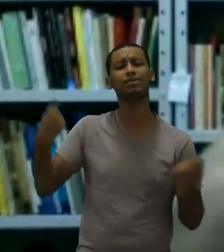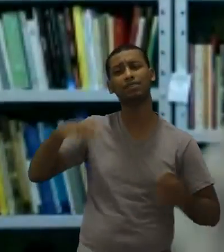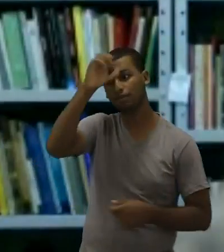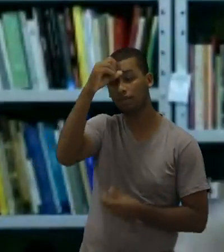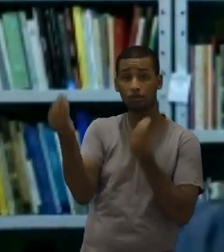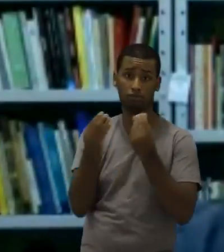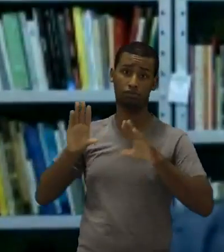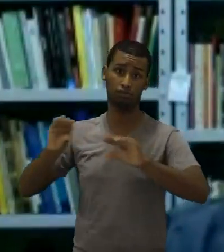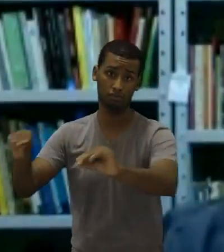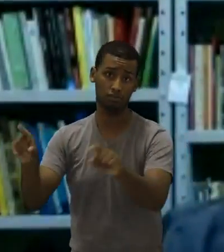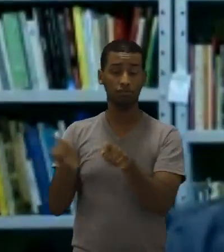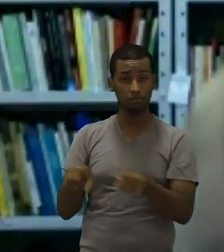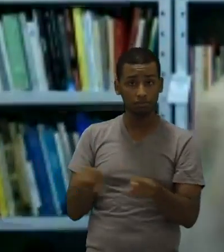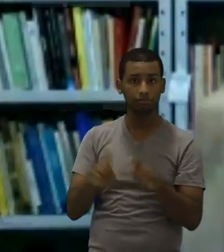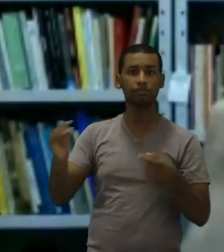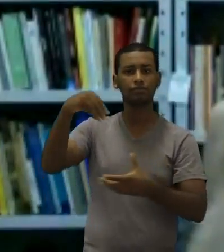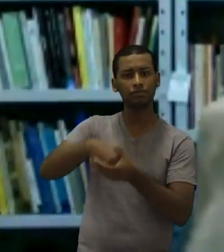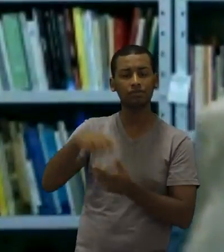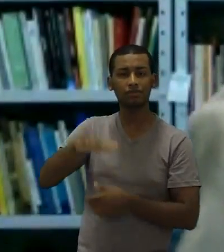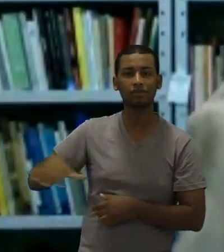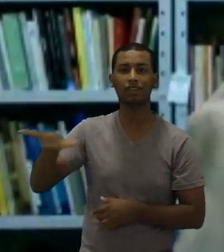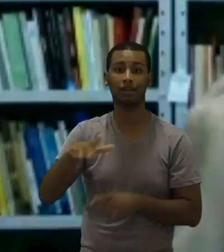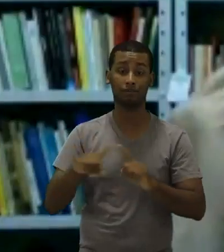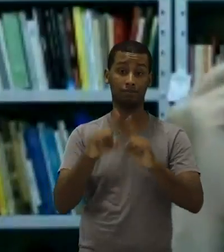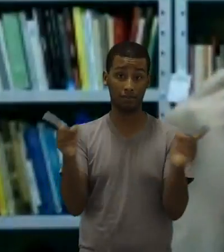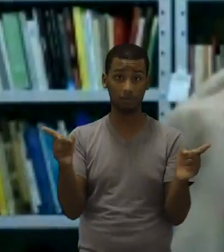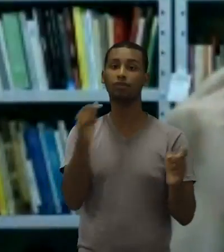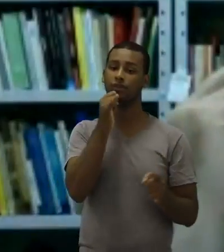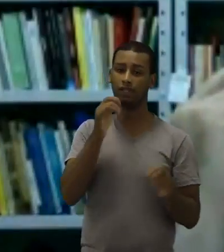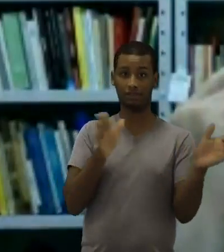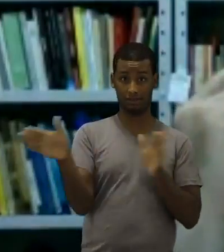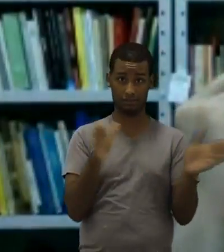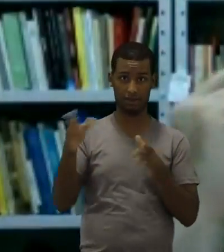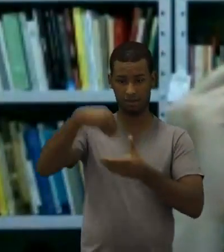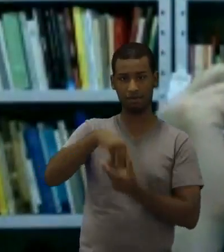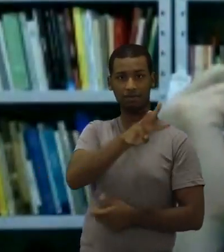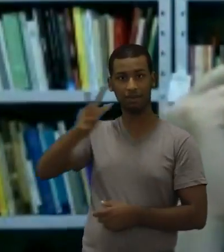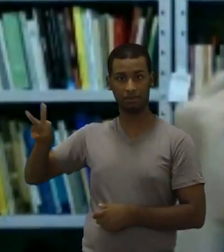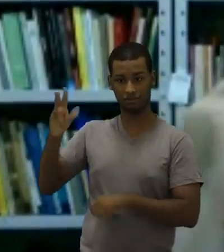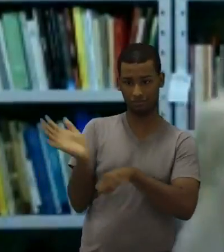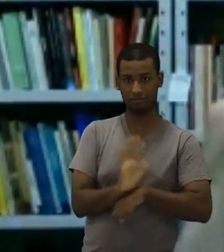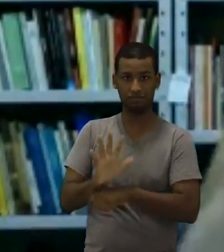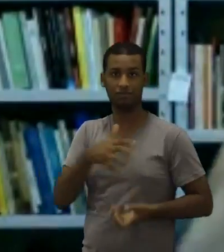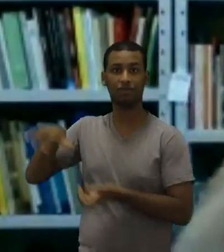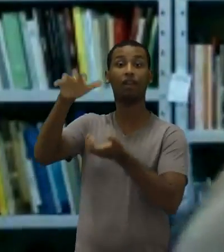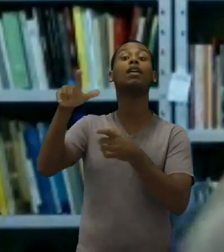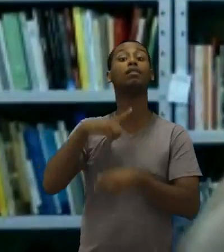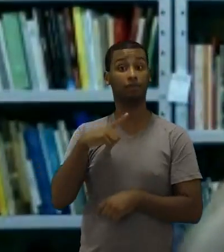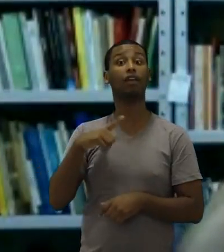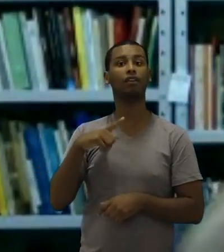é fácil, é só a pessoa dominar os formatos. A gente tem lá na área de acessibilidade do Filmes que Voam um guia para